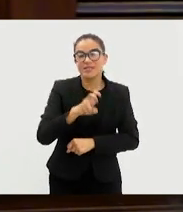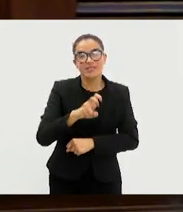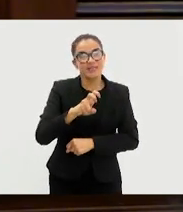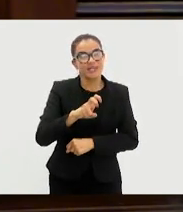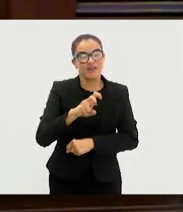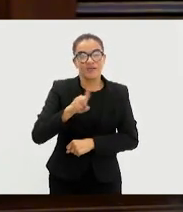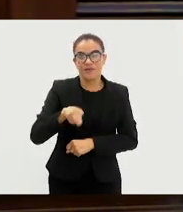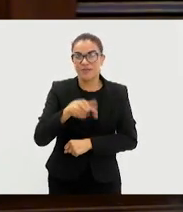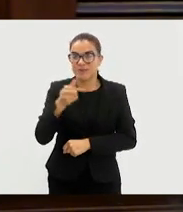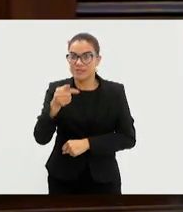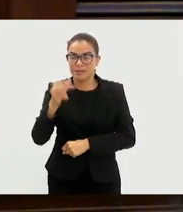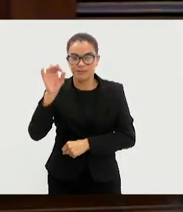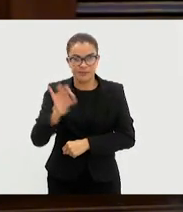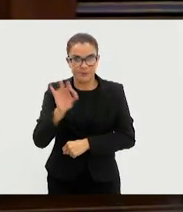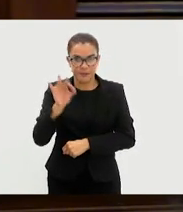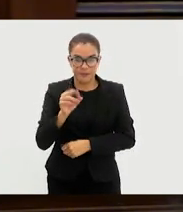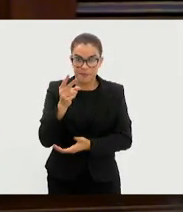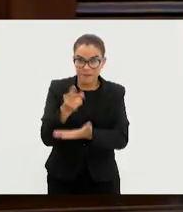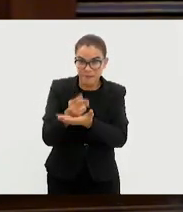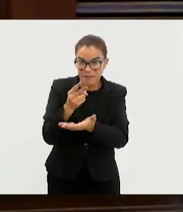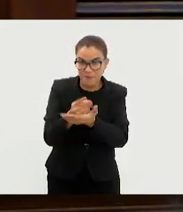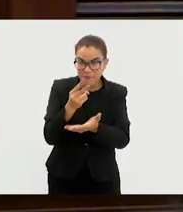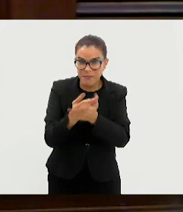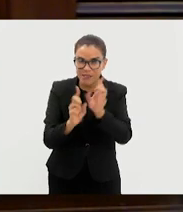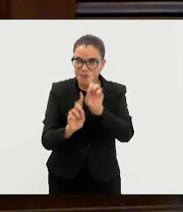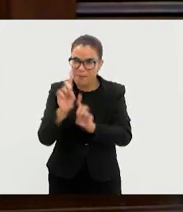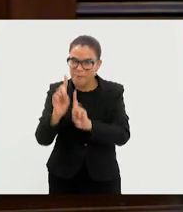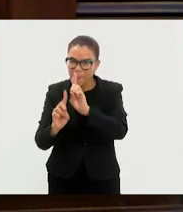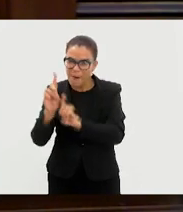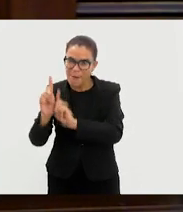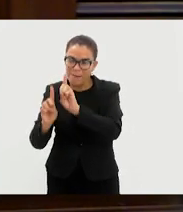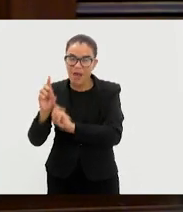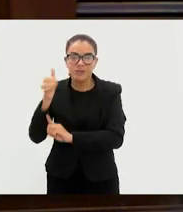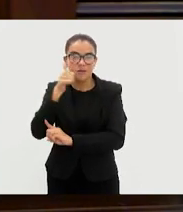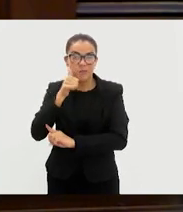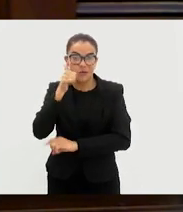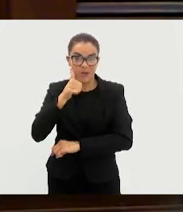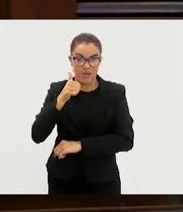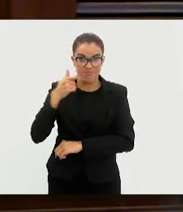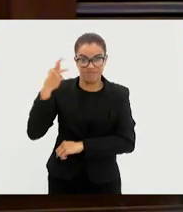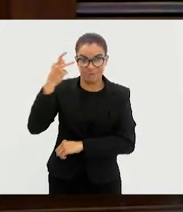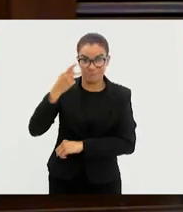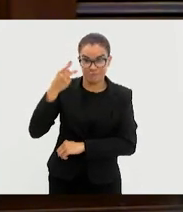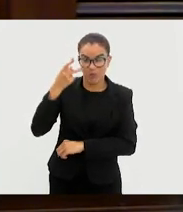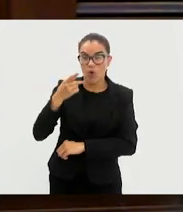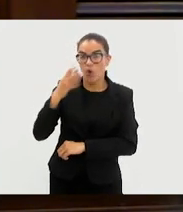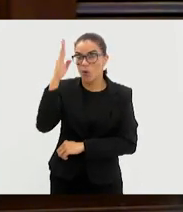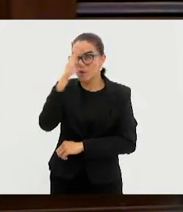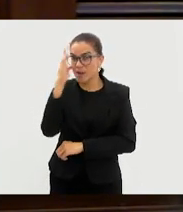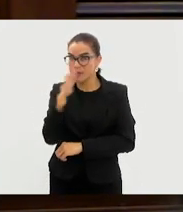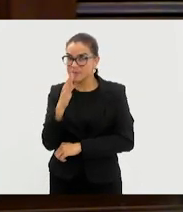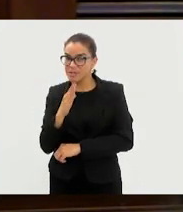25,7%. Nesse mesmo ranking de mulheres parlamentares, o Brasil ocupa o